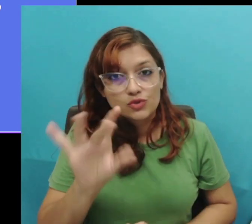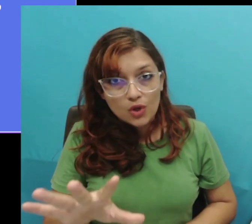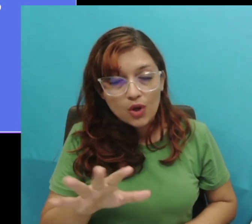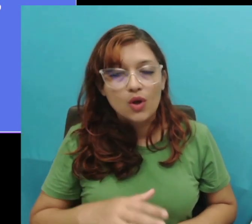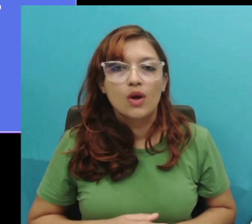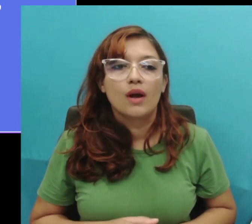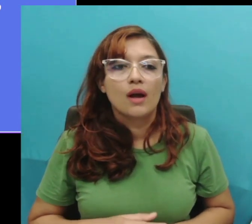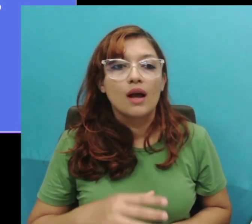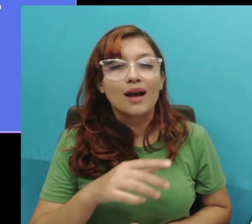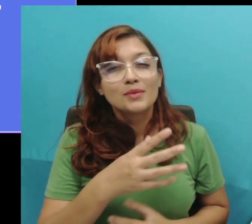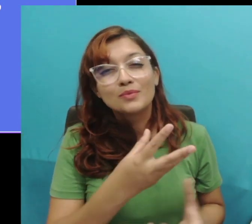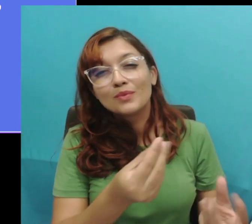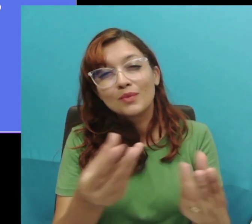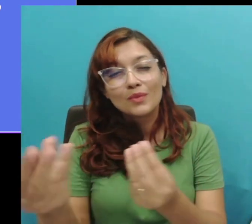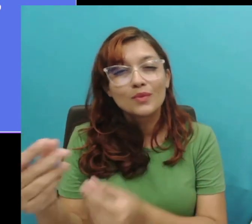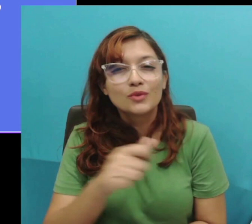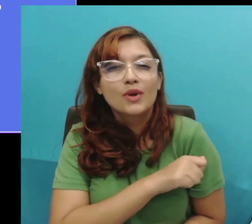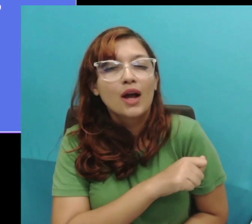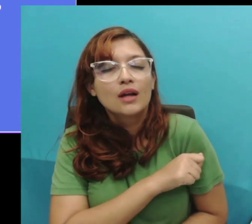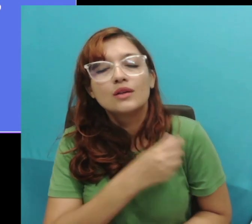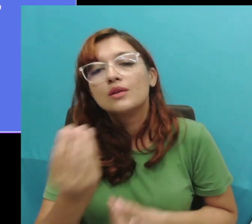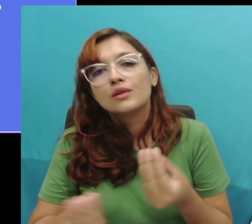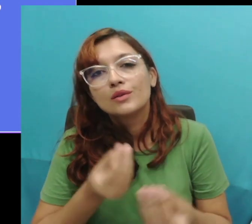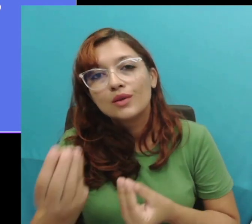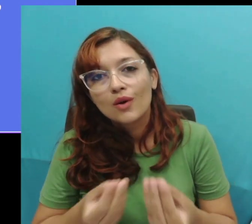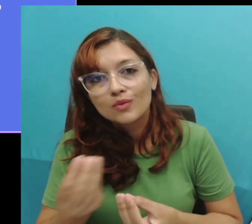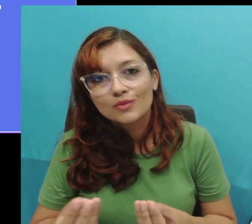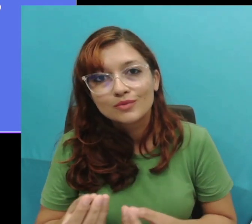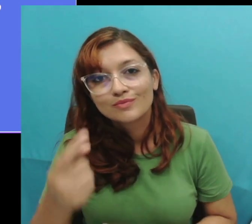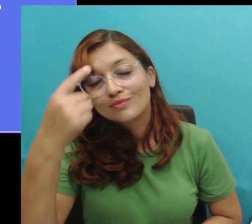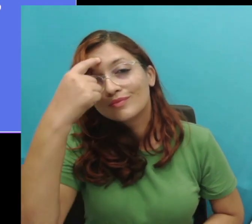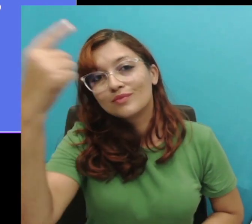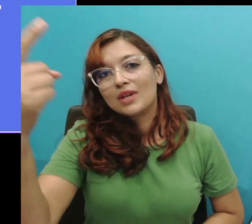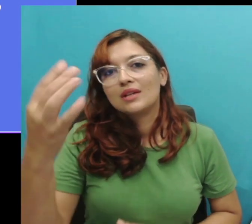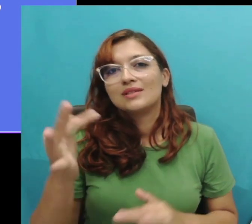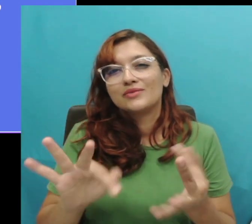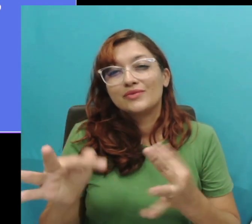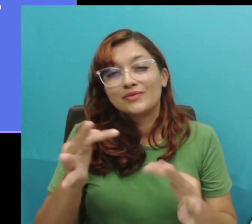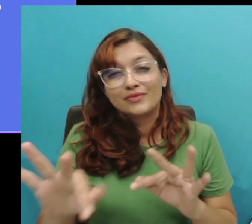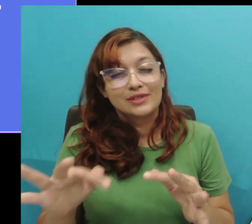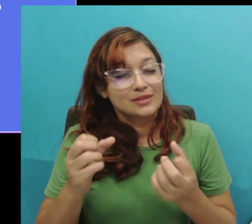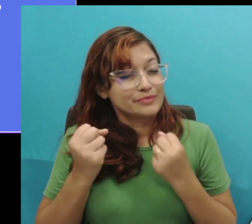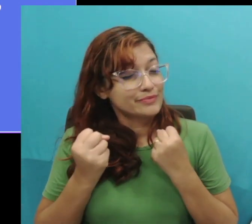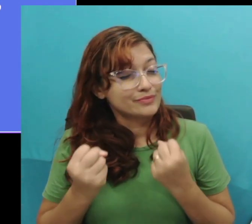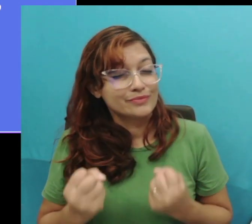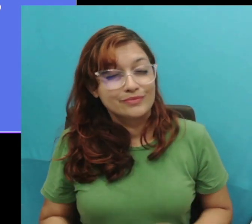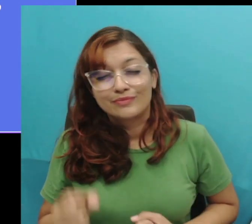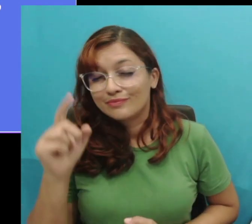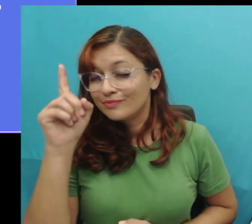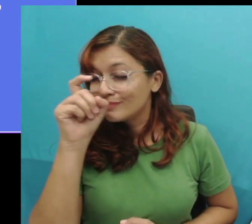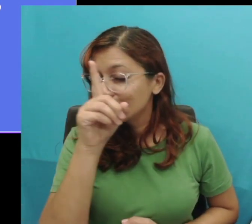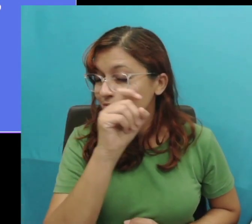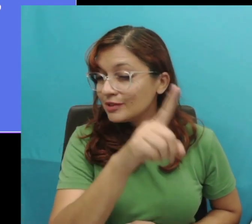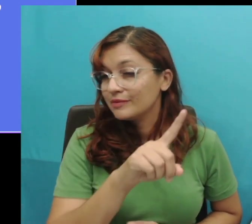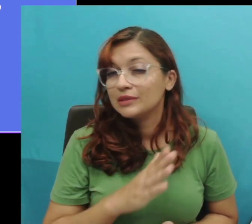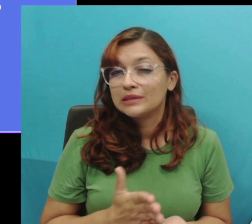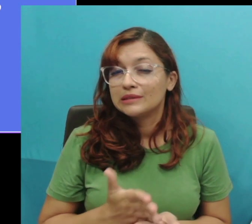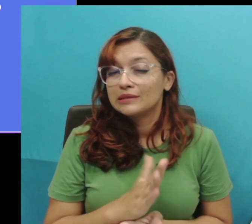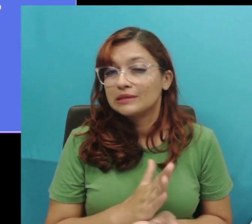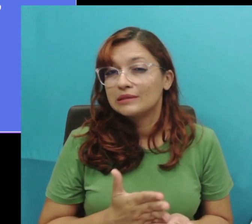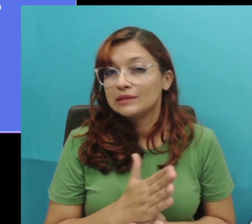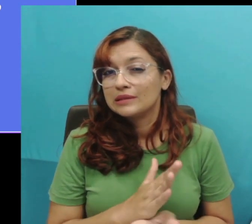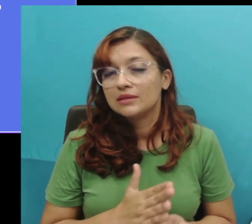Se a aula de física é apenas explanação teórica, isso faz com que os alunos encarem,